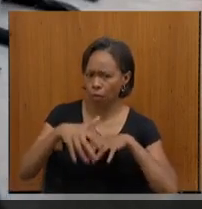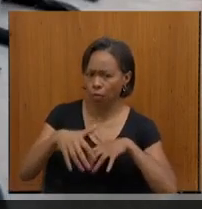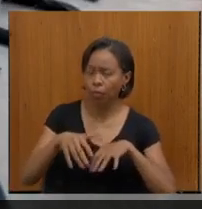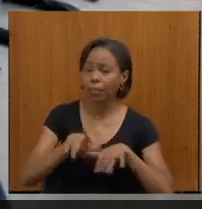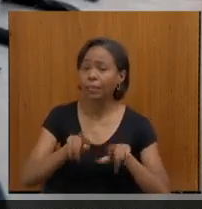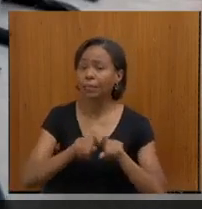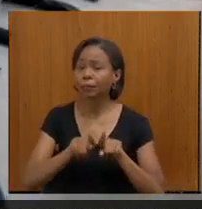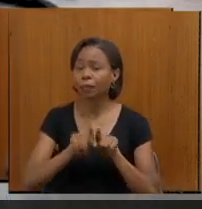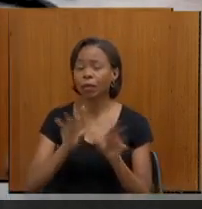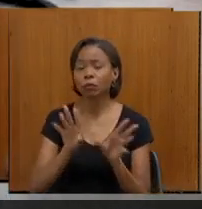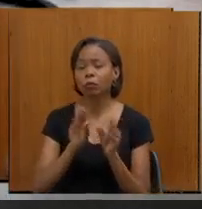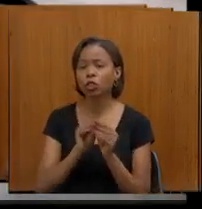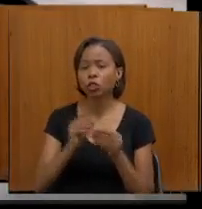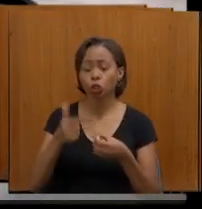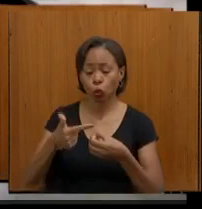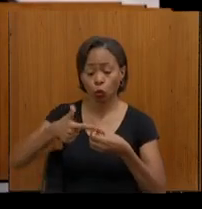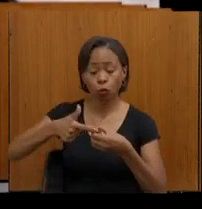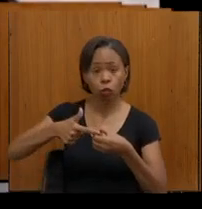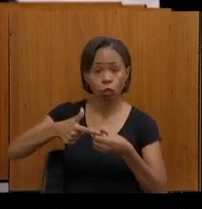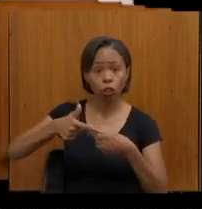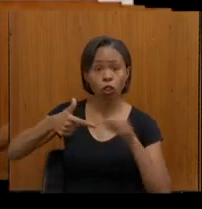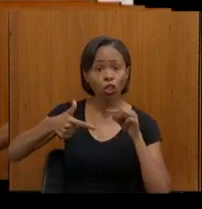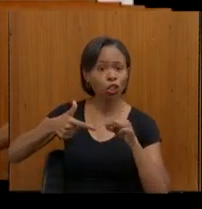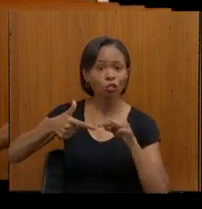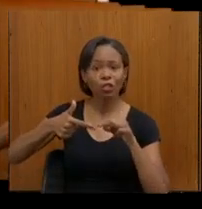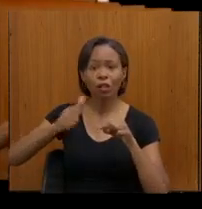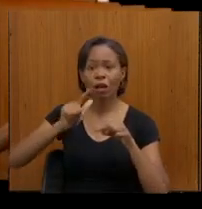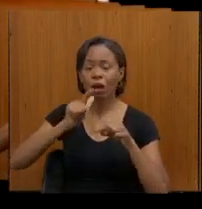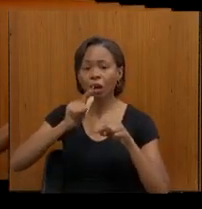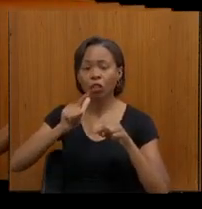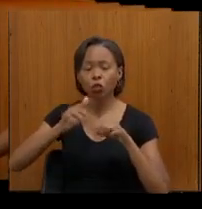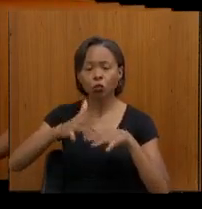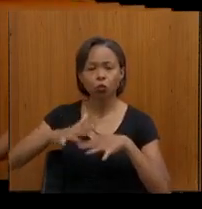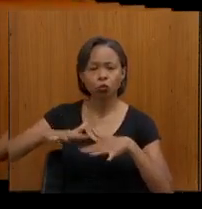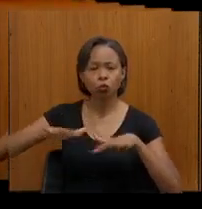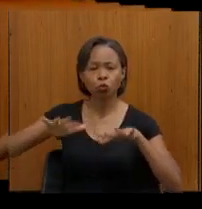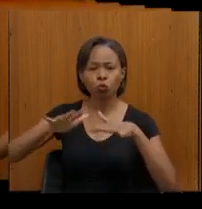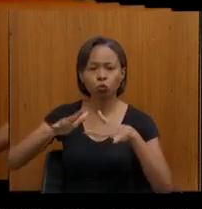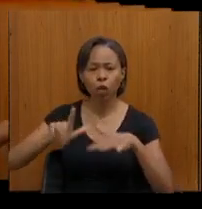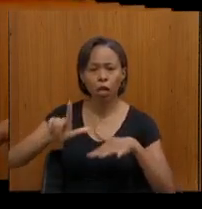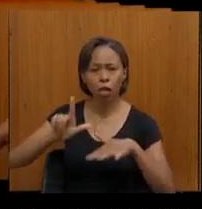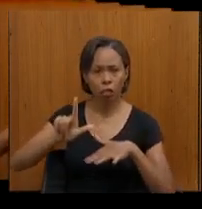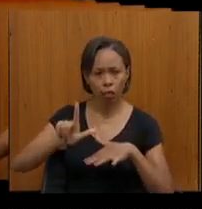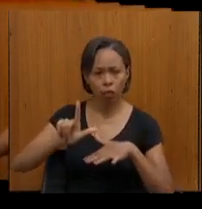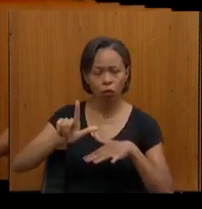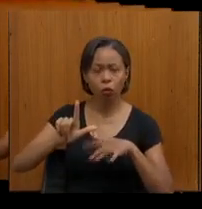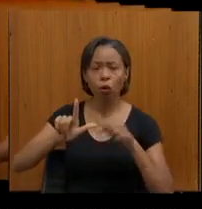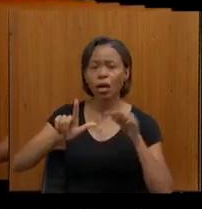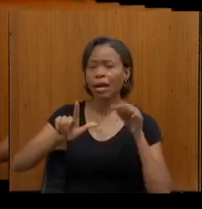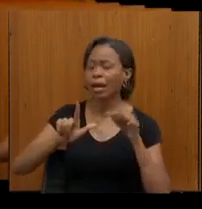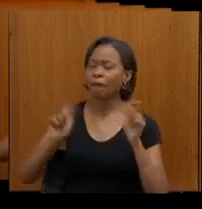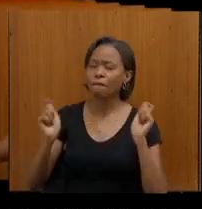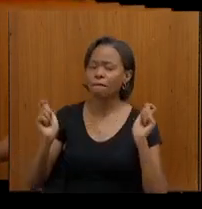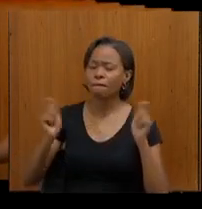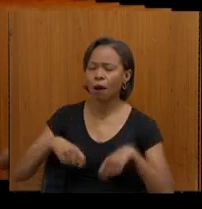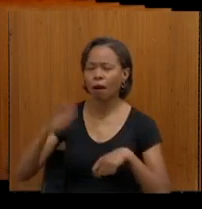de combustíveis líquidos que estejam afastadas de transportar ao exterior